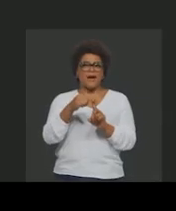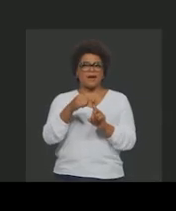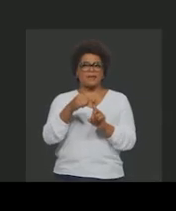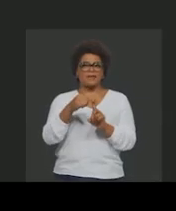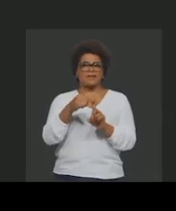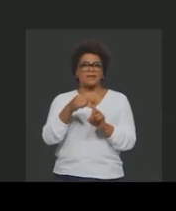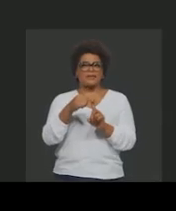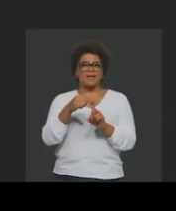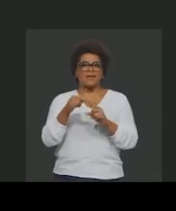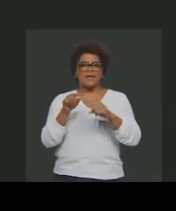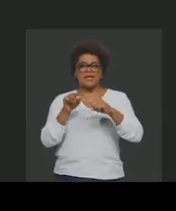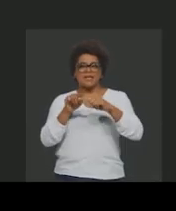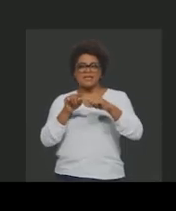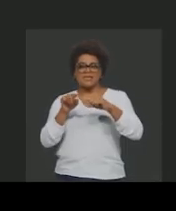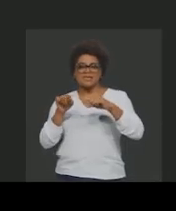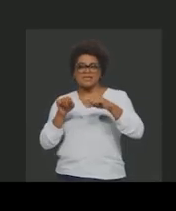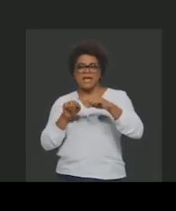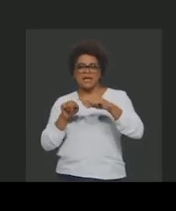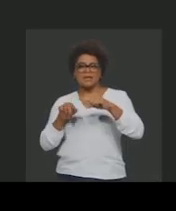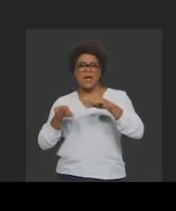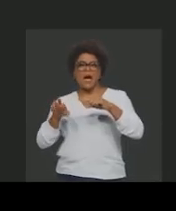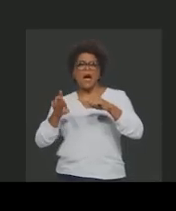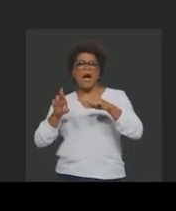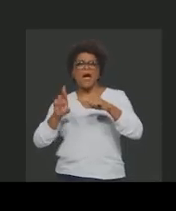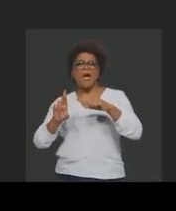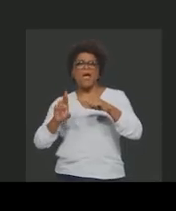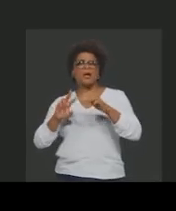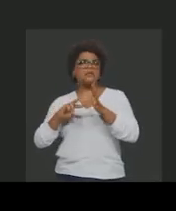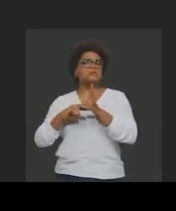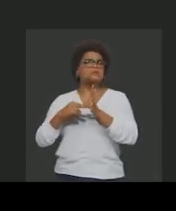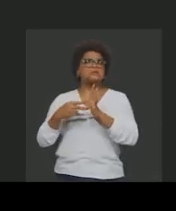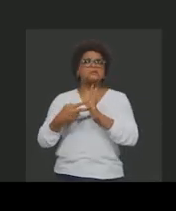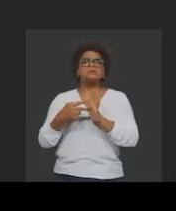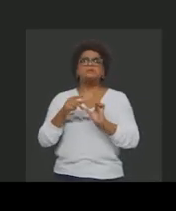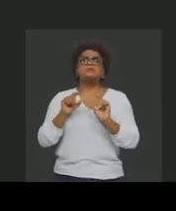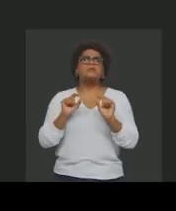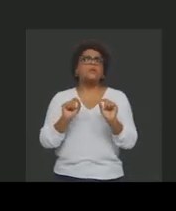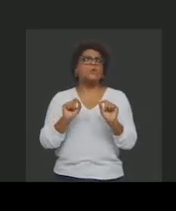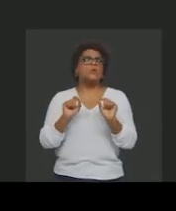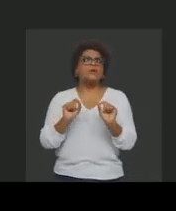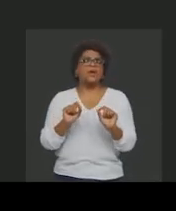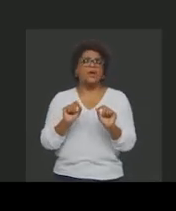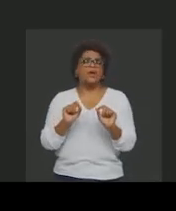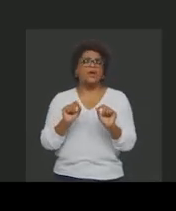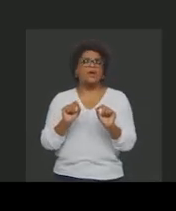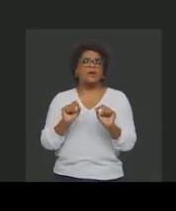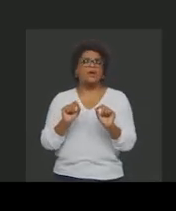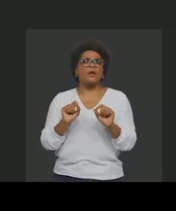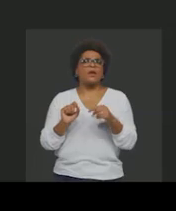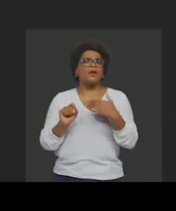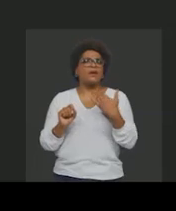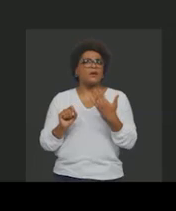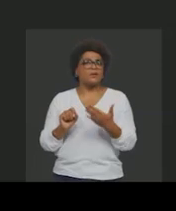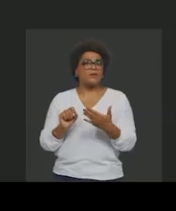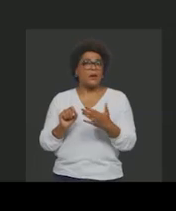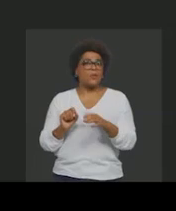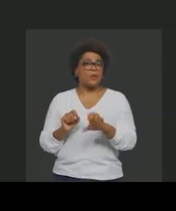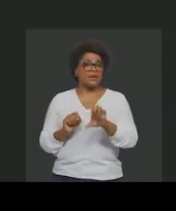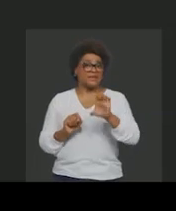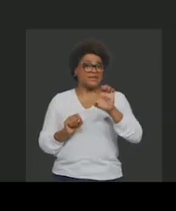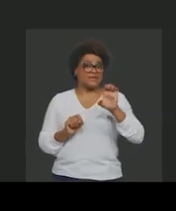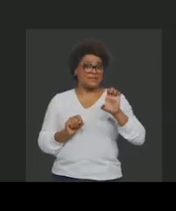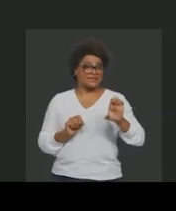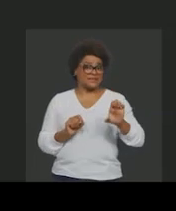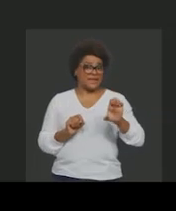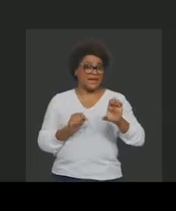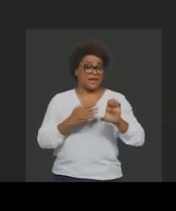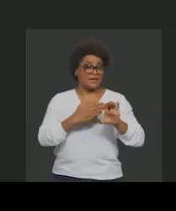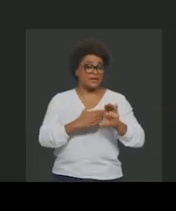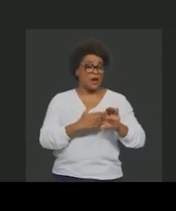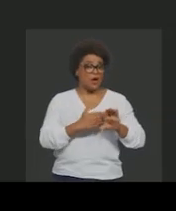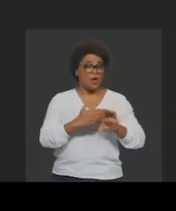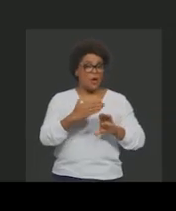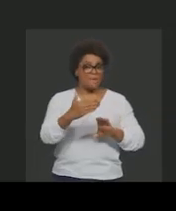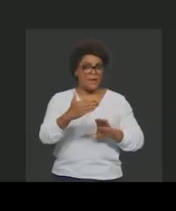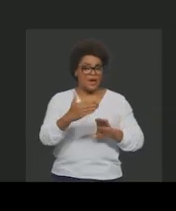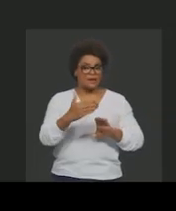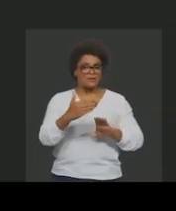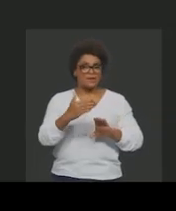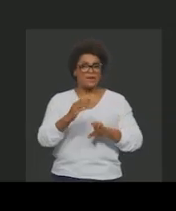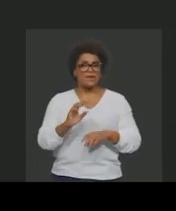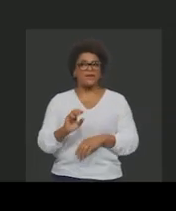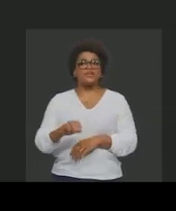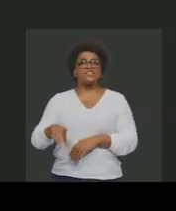conjunto de partida, e o da direita é o conjunto de chegada. Então, você está tomando valores entre os reais